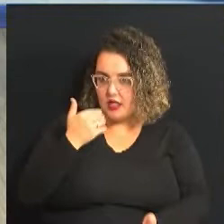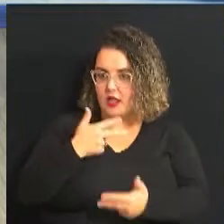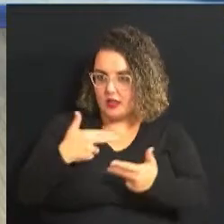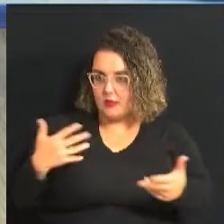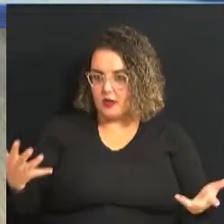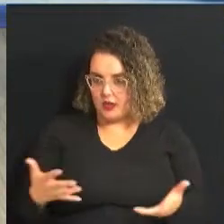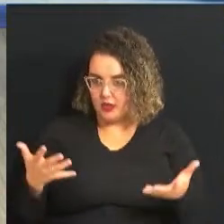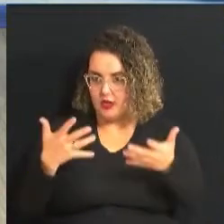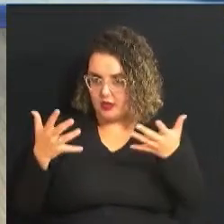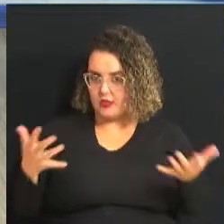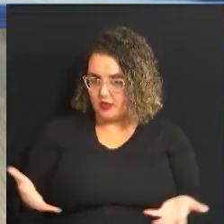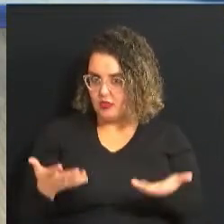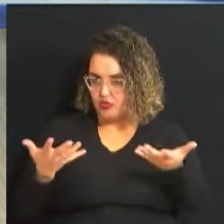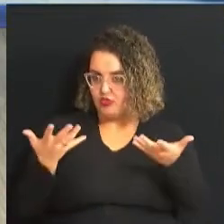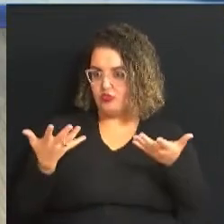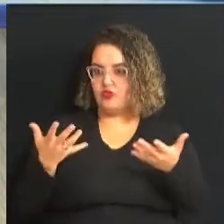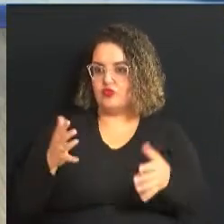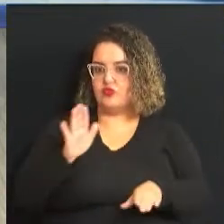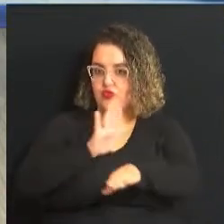dão um empurrãozinho?